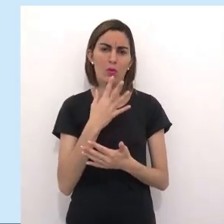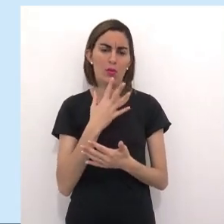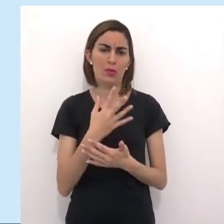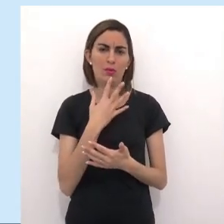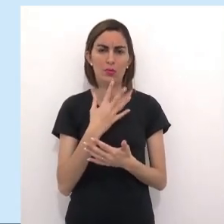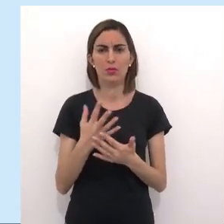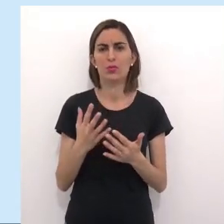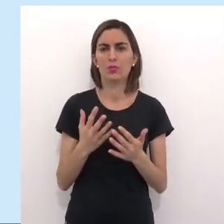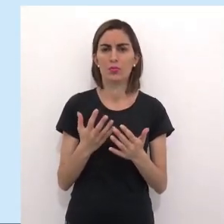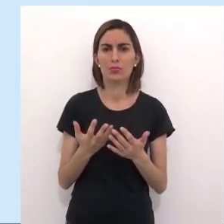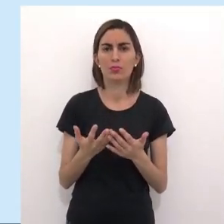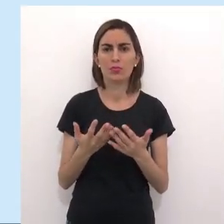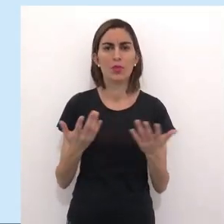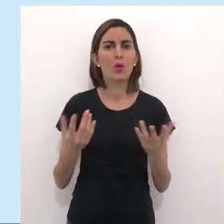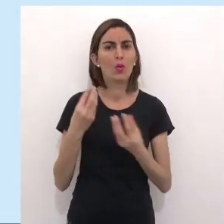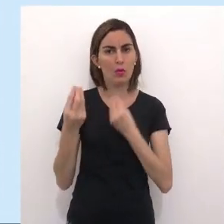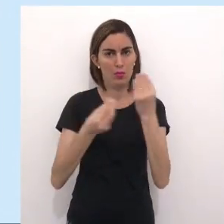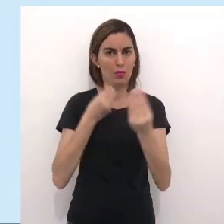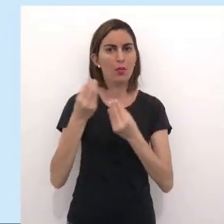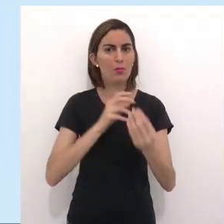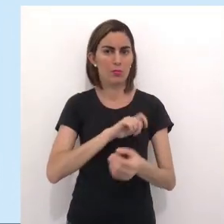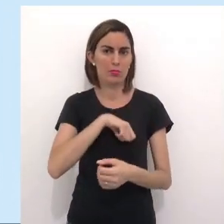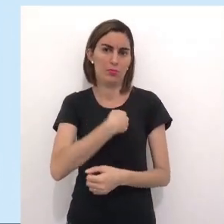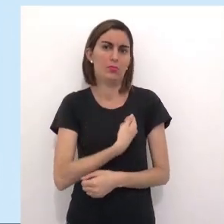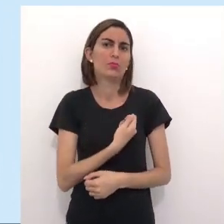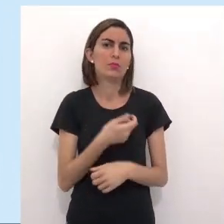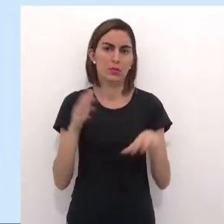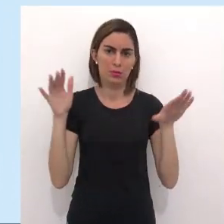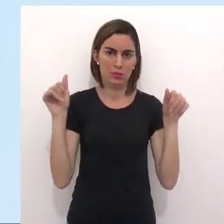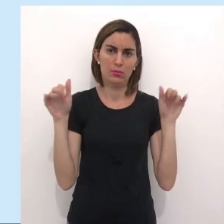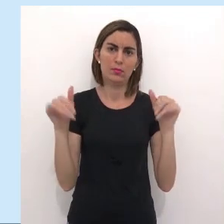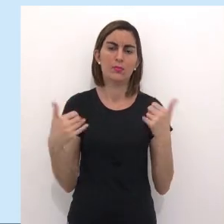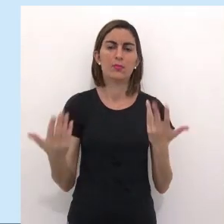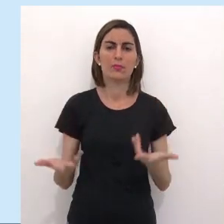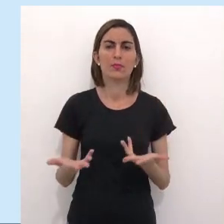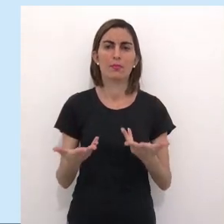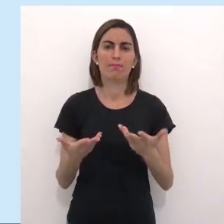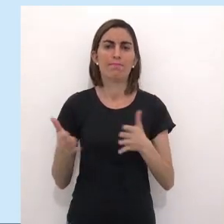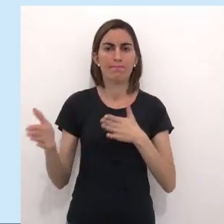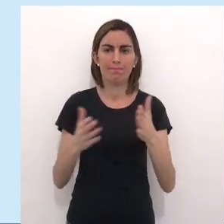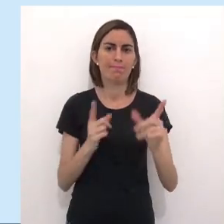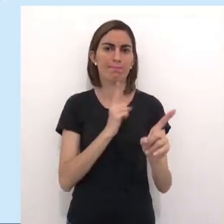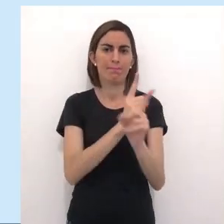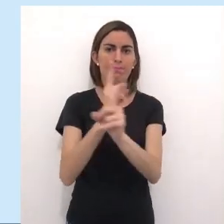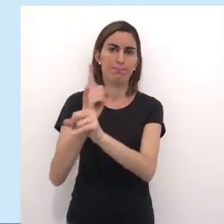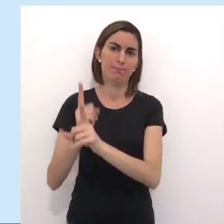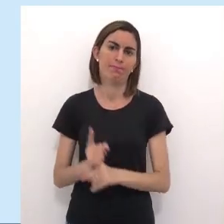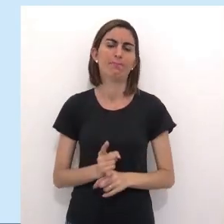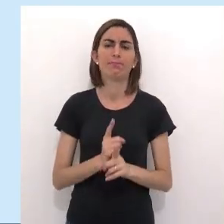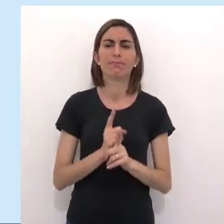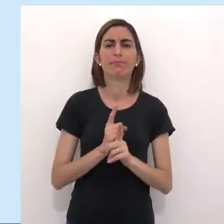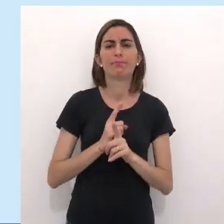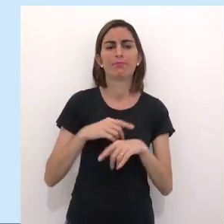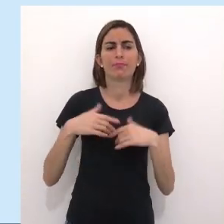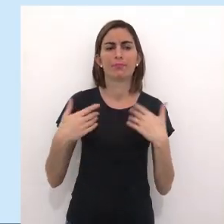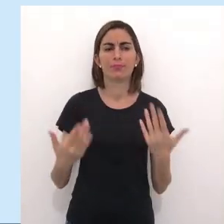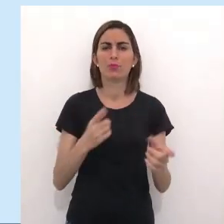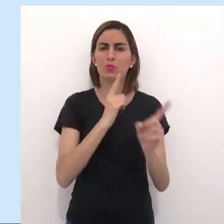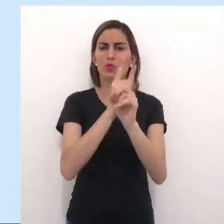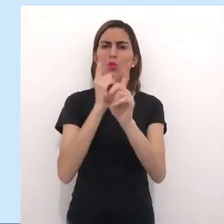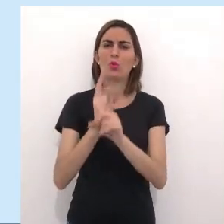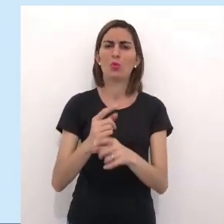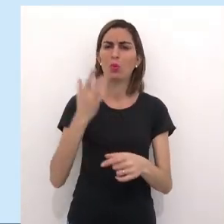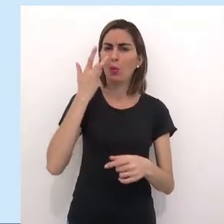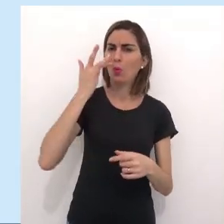dar lucros, né? Conforme os espanhóis lá, aqui nas descobertas, colonização, que encontraram